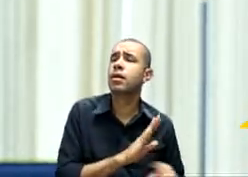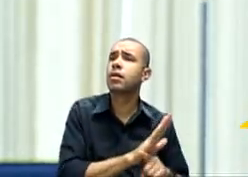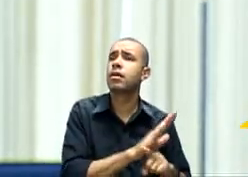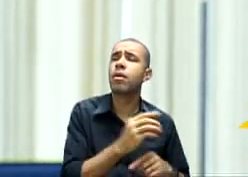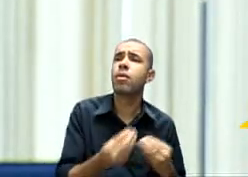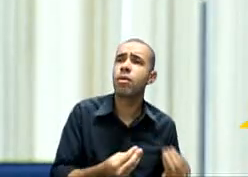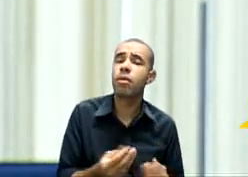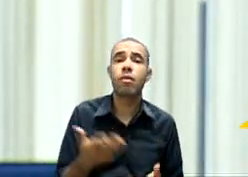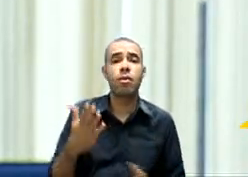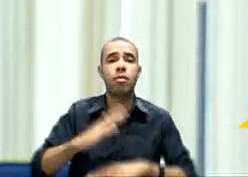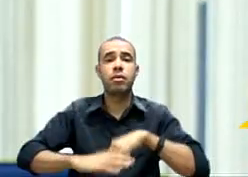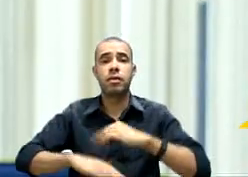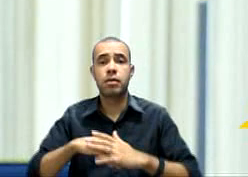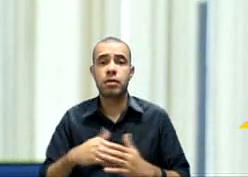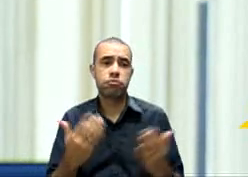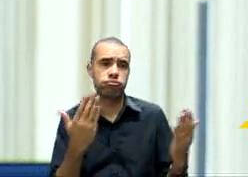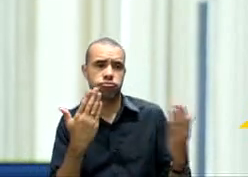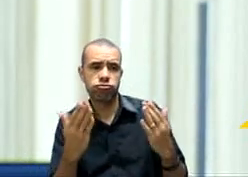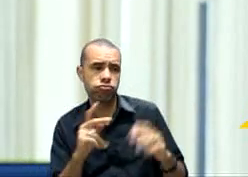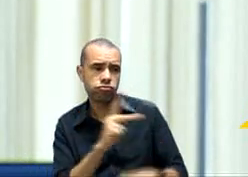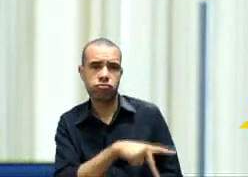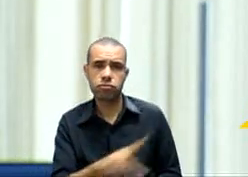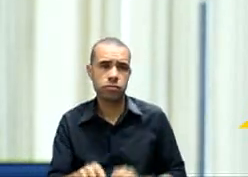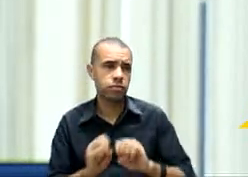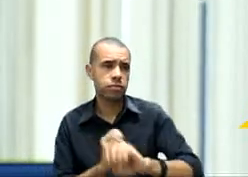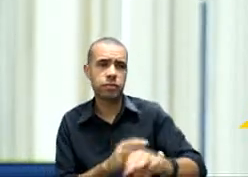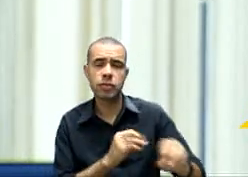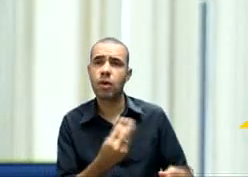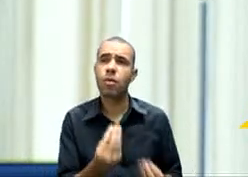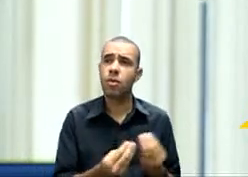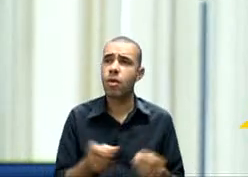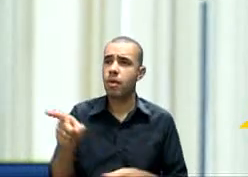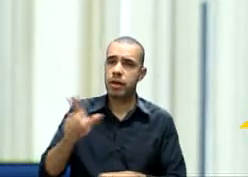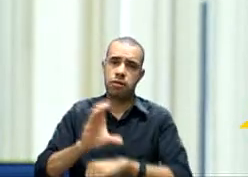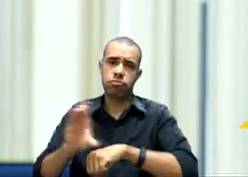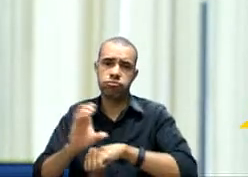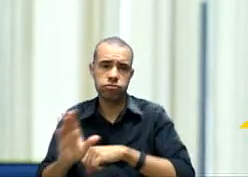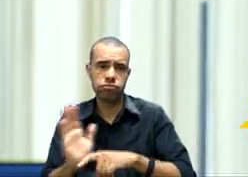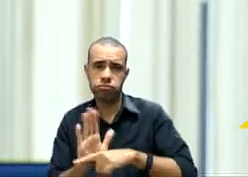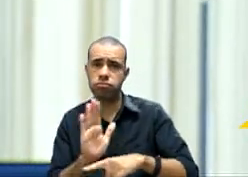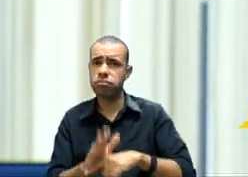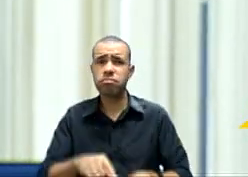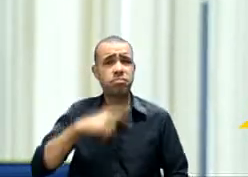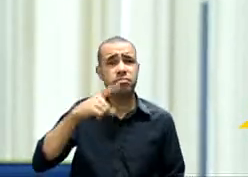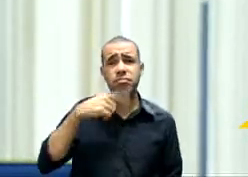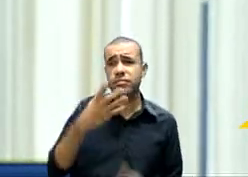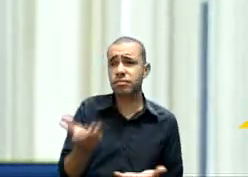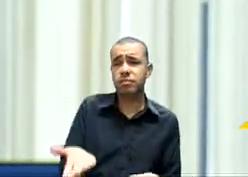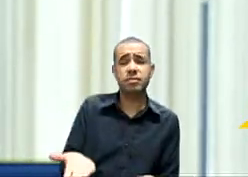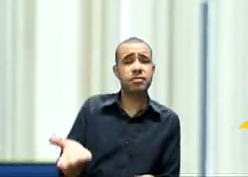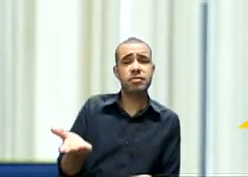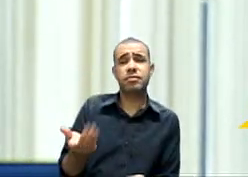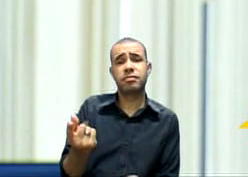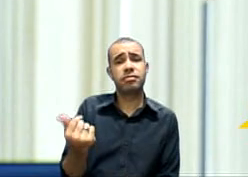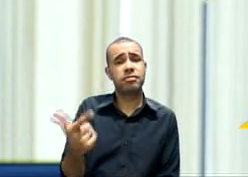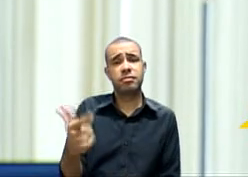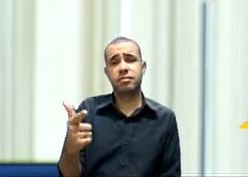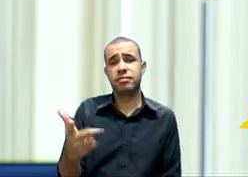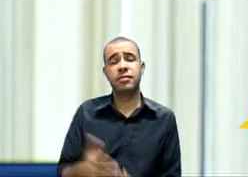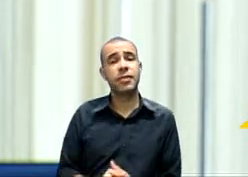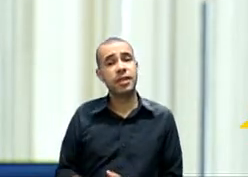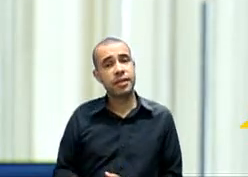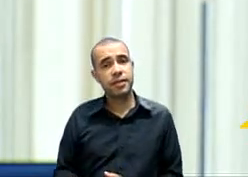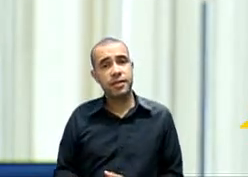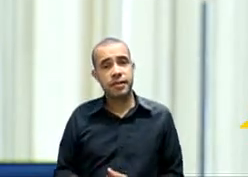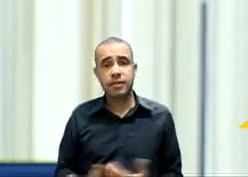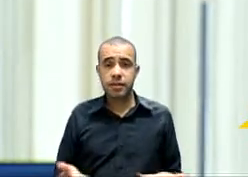para que a Secretaria da Educação tenha uma ação mais efetiva em relação a essas crianças. Eu conversei com vários